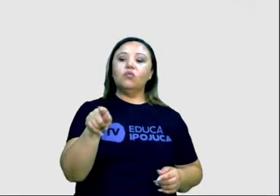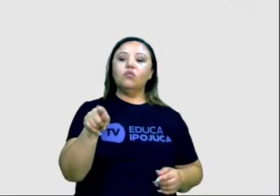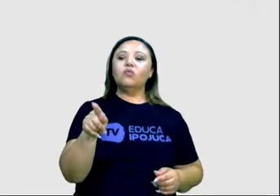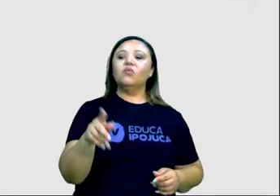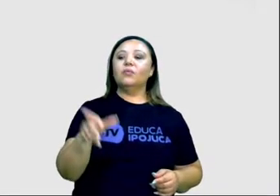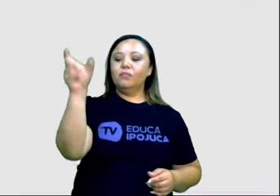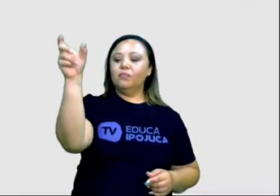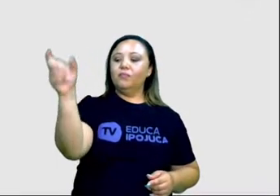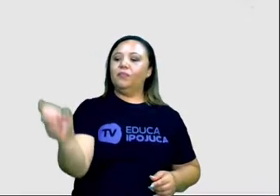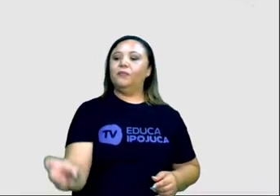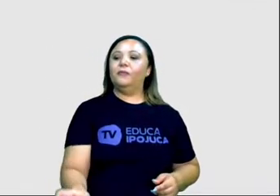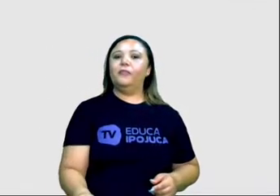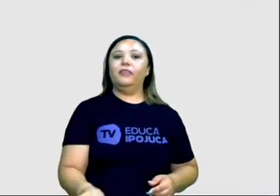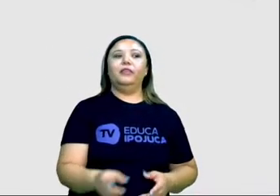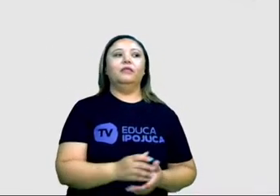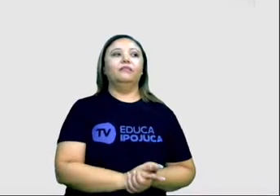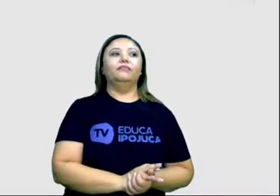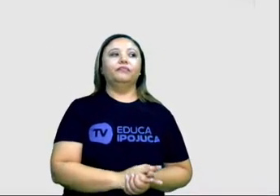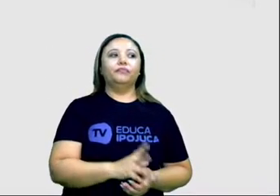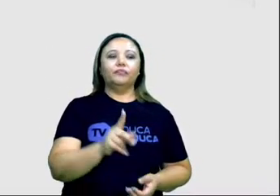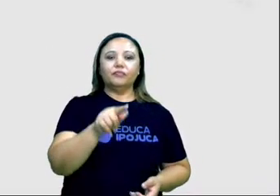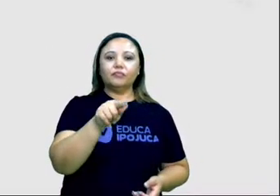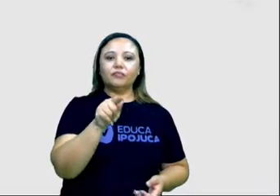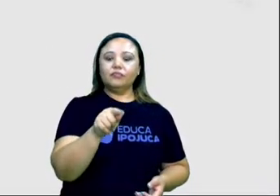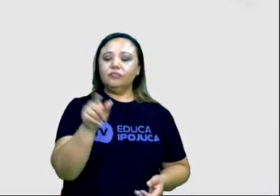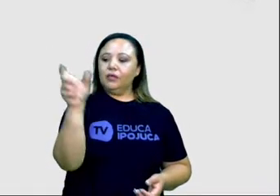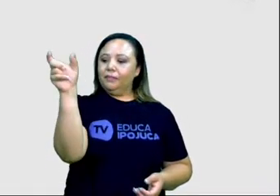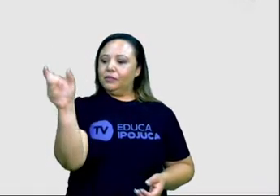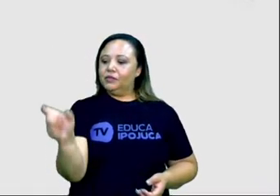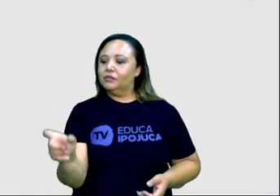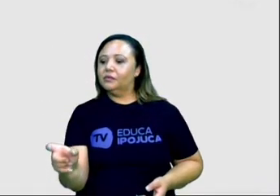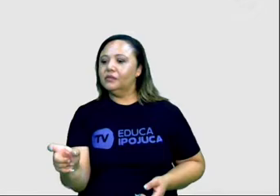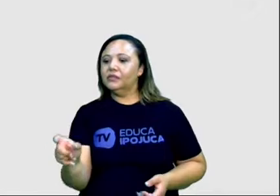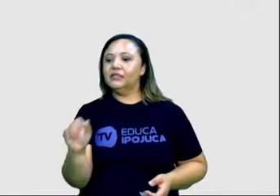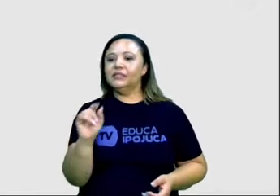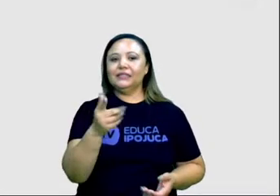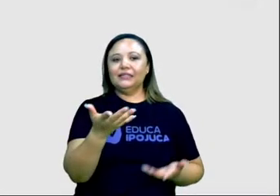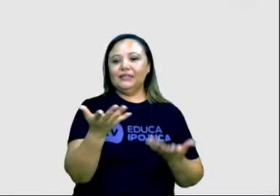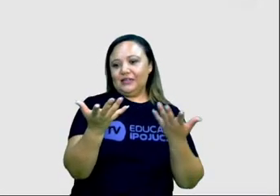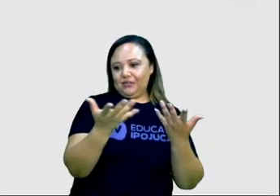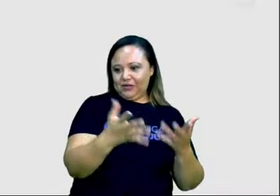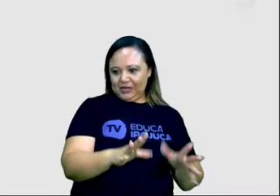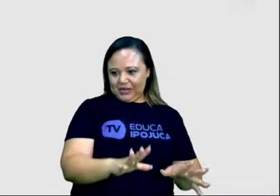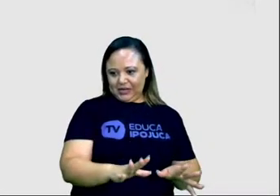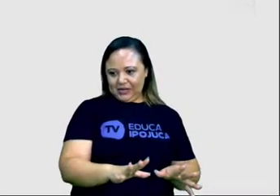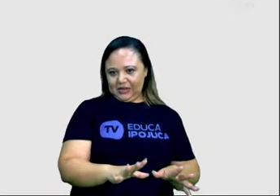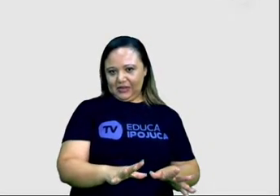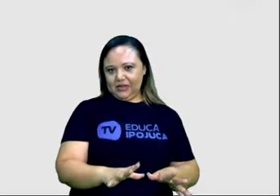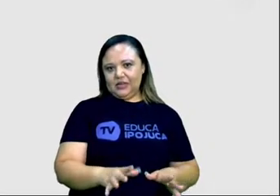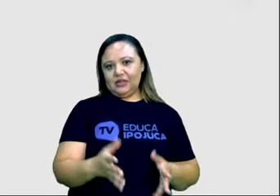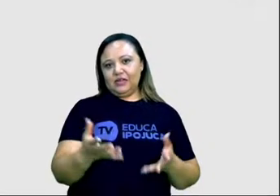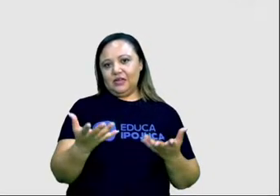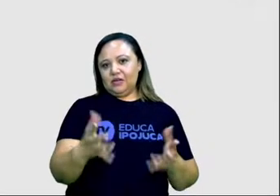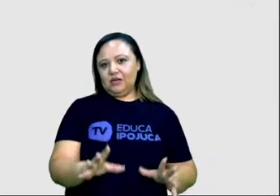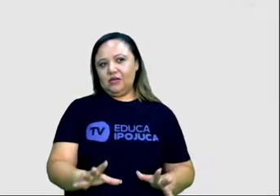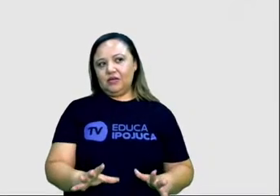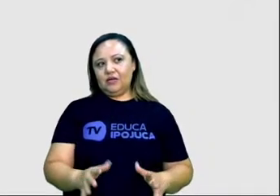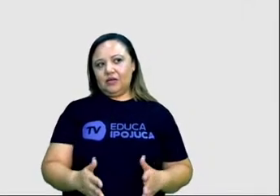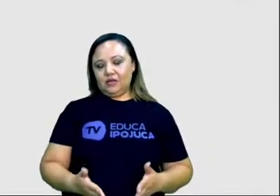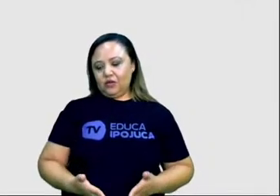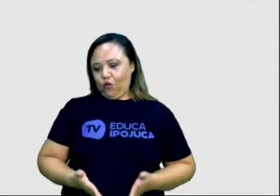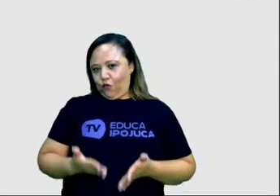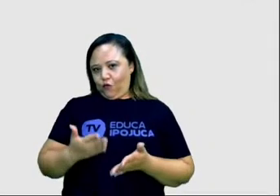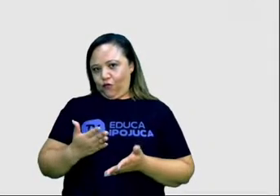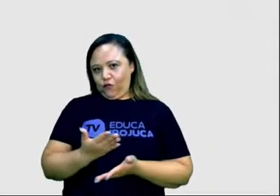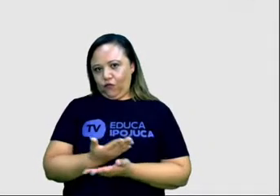opinião. Quando, na verdade, o fato do autor, na proposição, não quer, da proposição, não quer, não querer